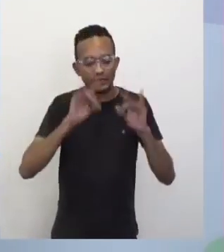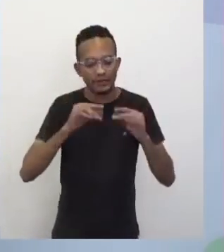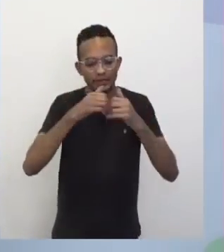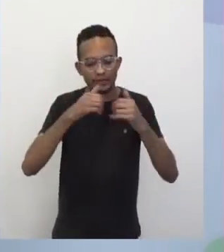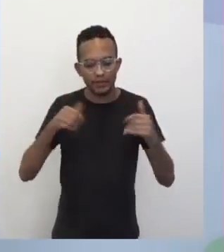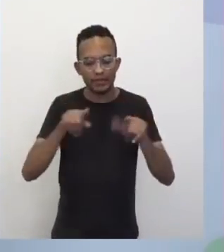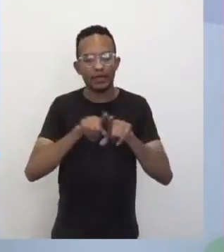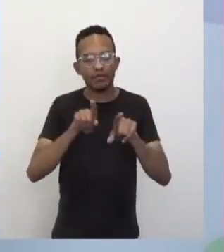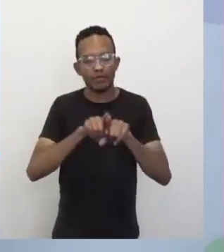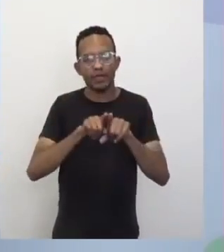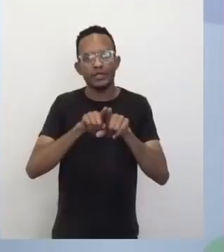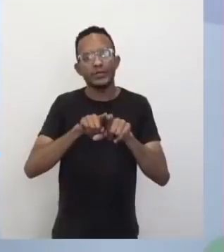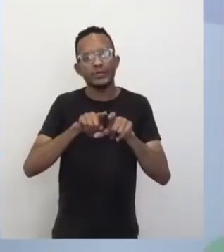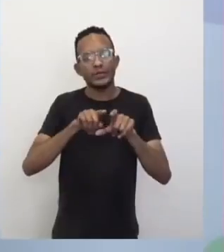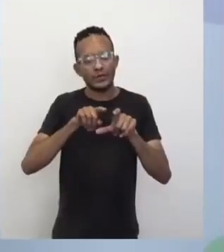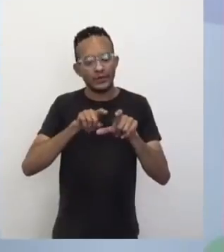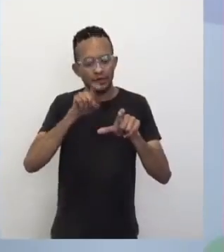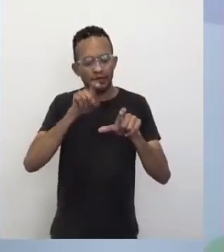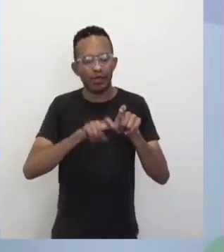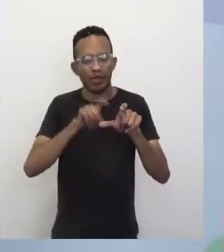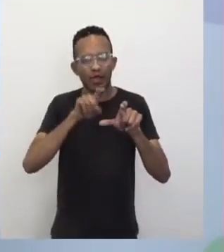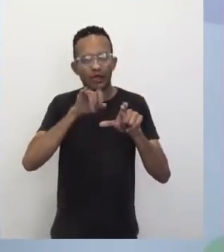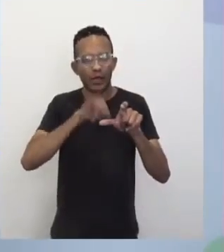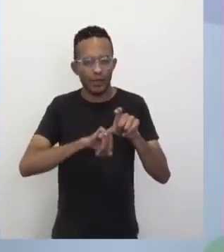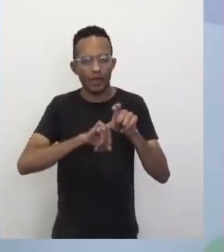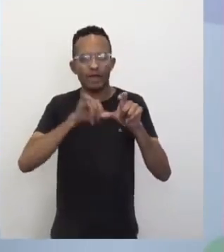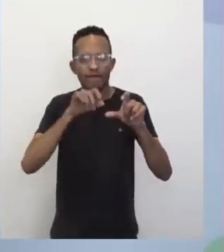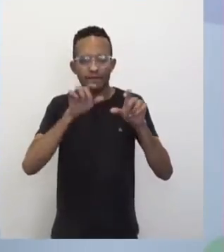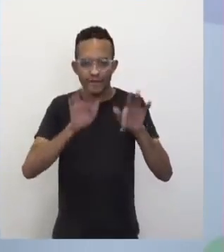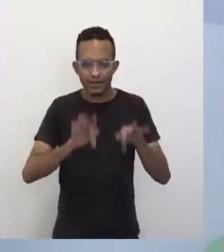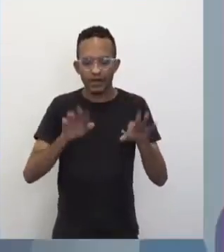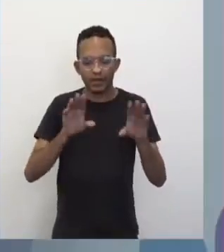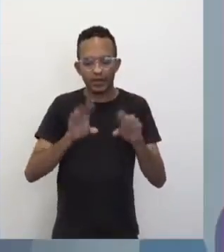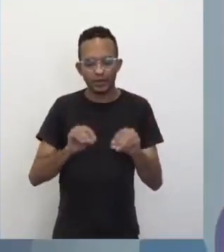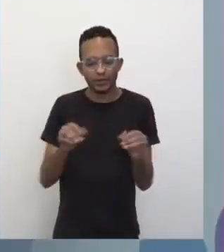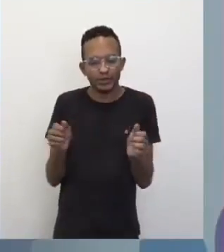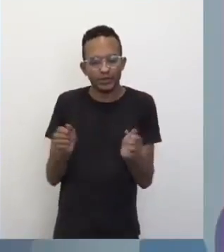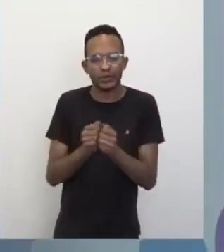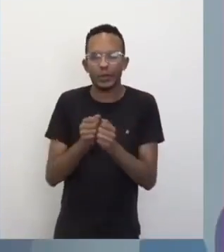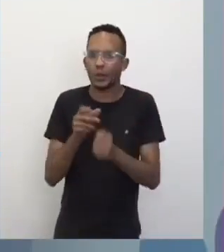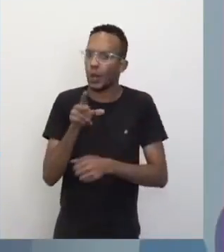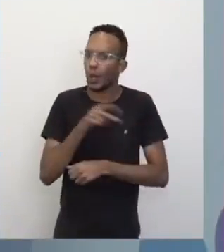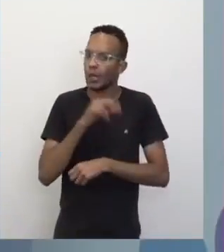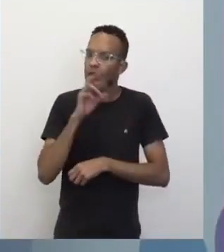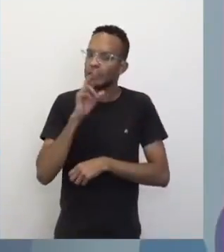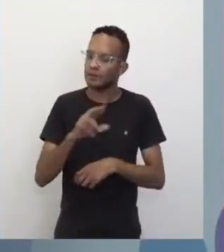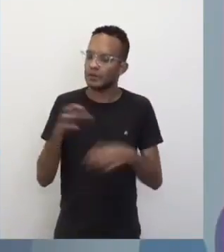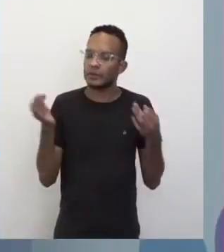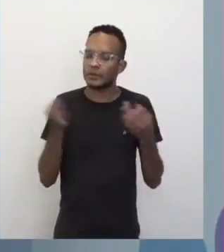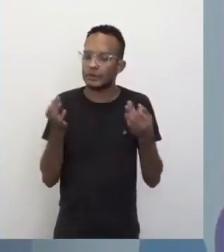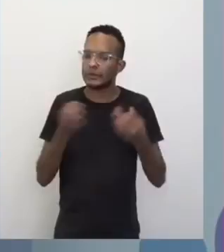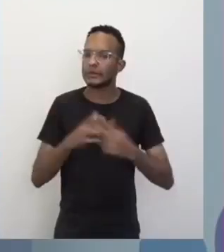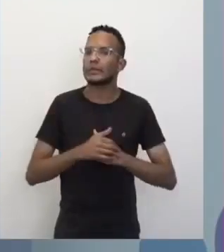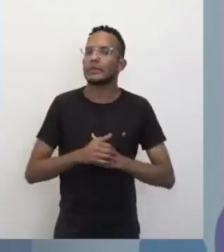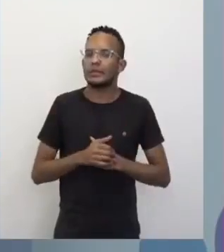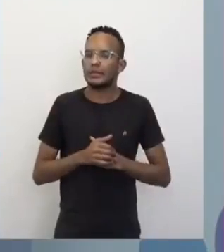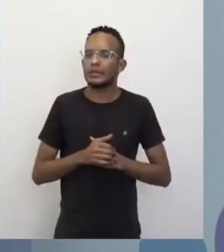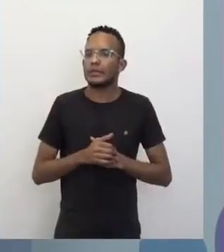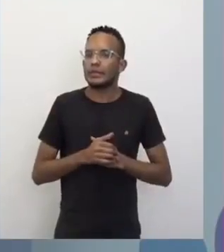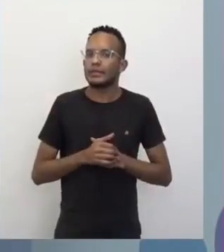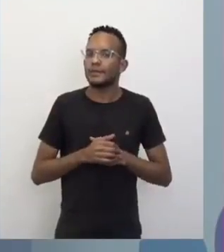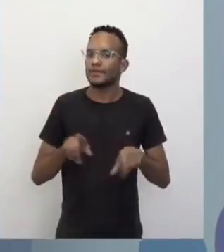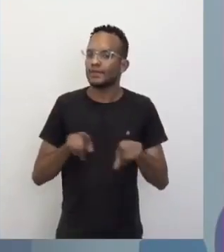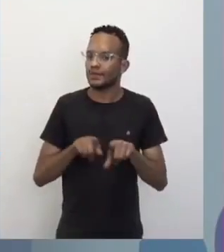dos amantes ao final de uma noite juntos. Nota que resposta perfeitinha. Então, o que o